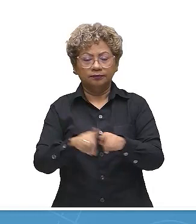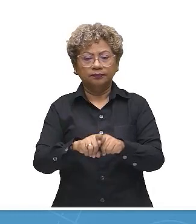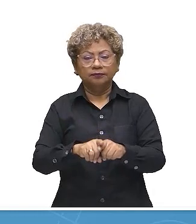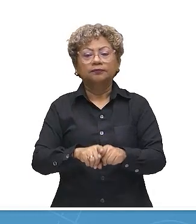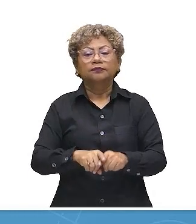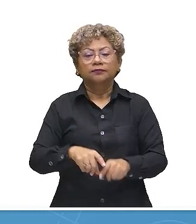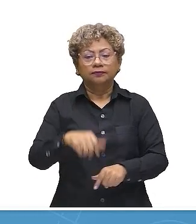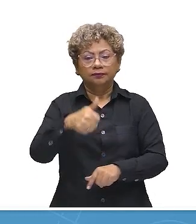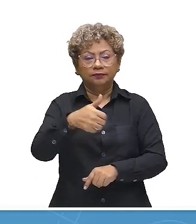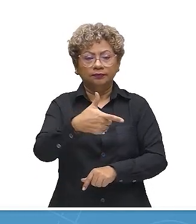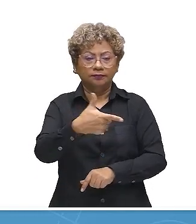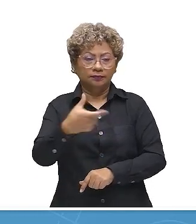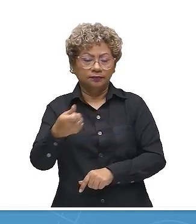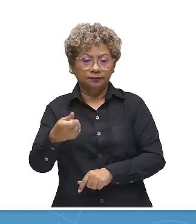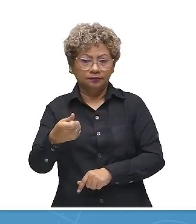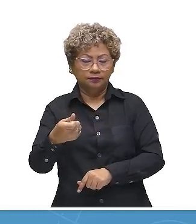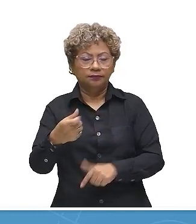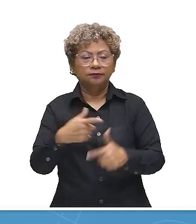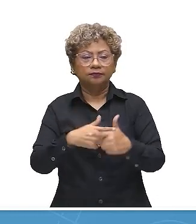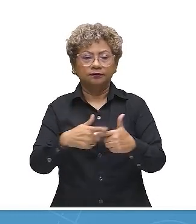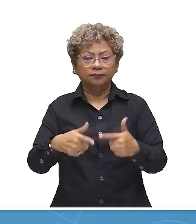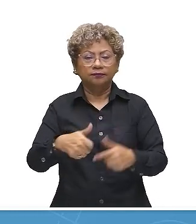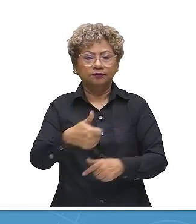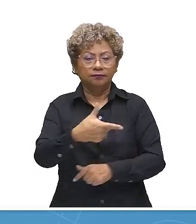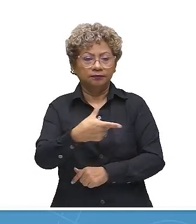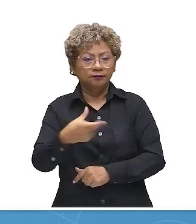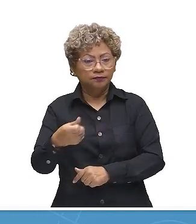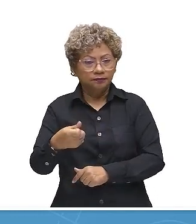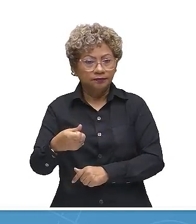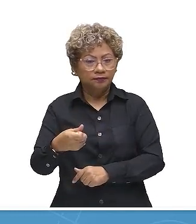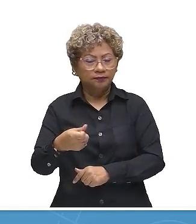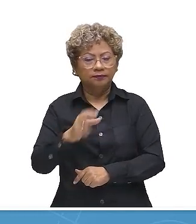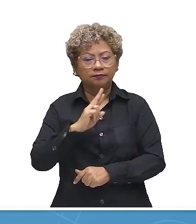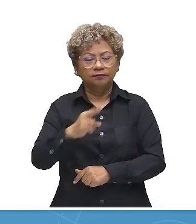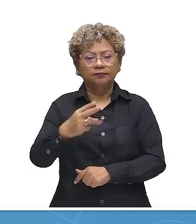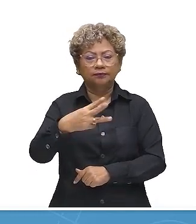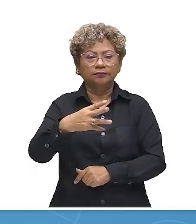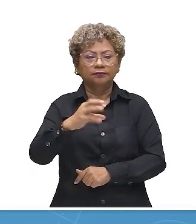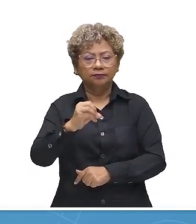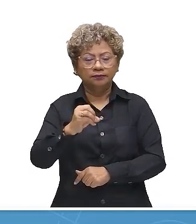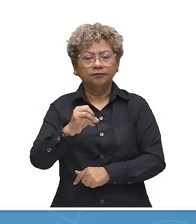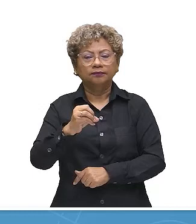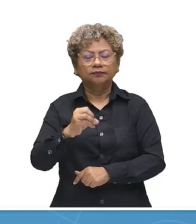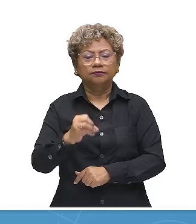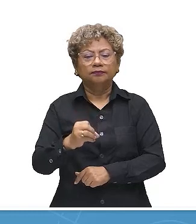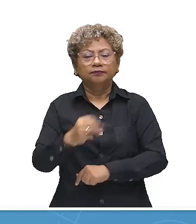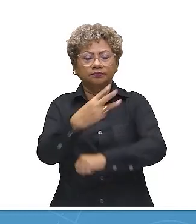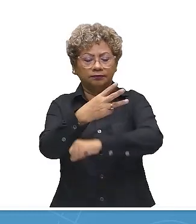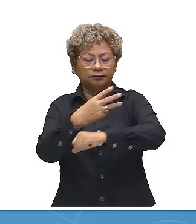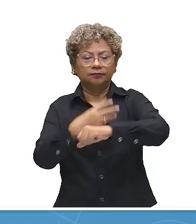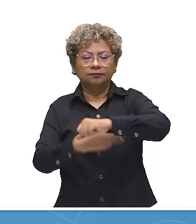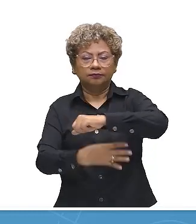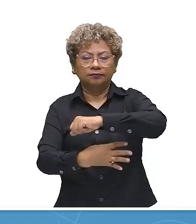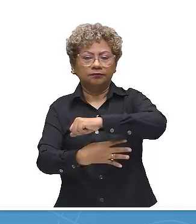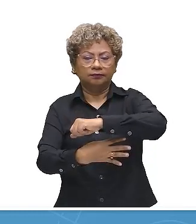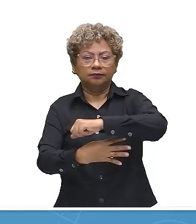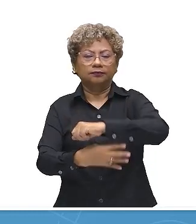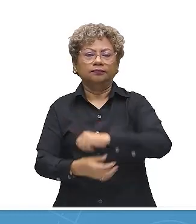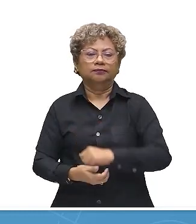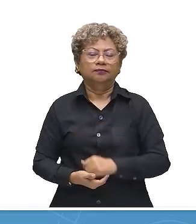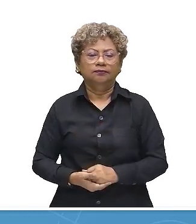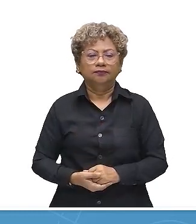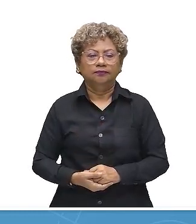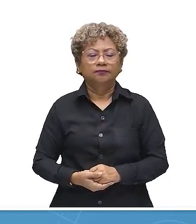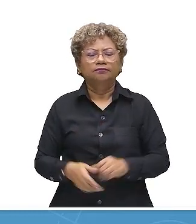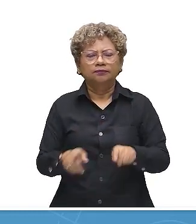maior é 30. Então, a gente já divide direto por 30 e encontra aqui a fração 3 sobre 4, tá bom? Uma